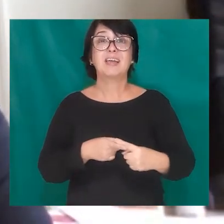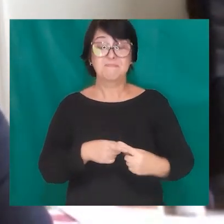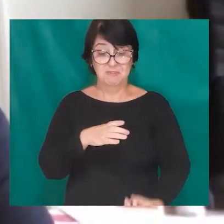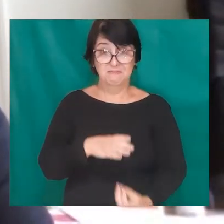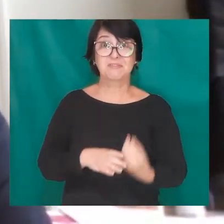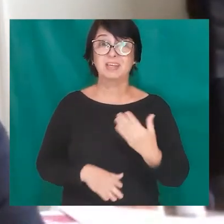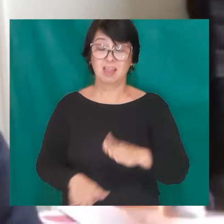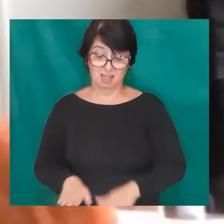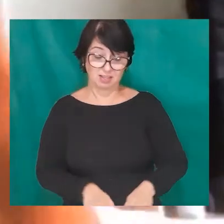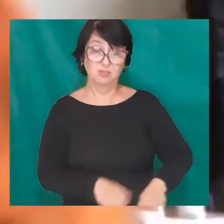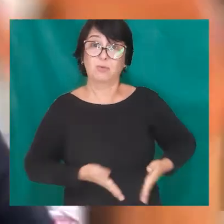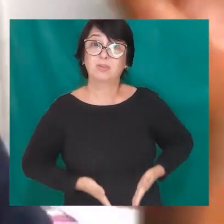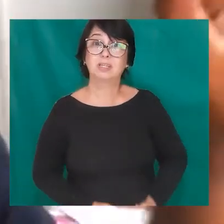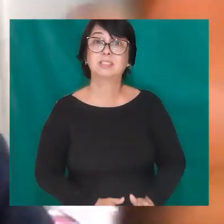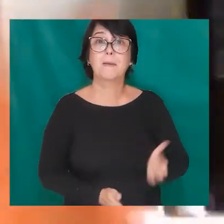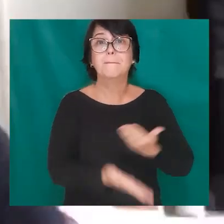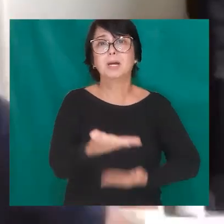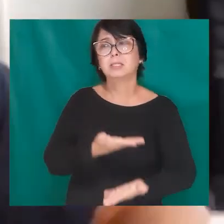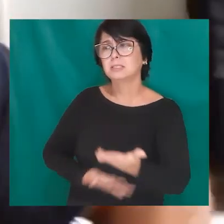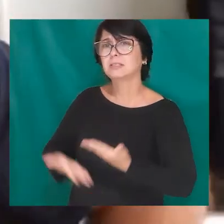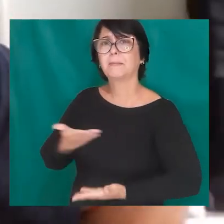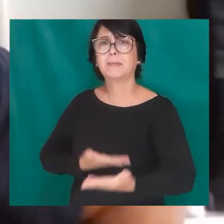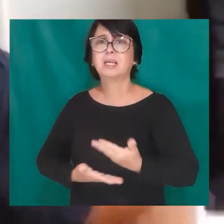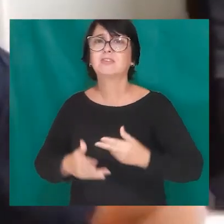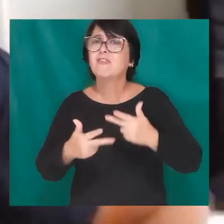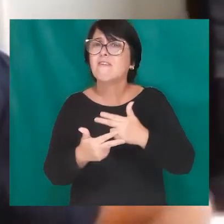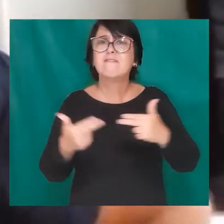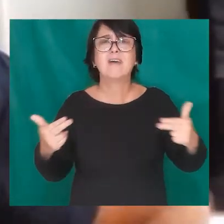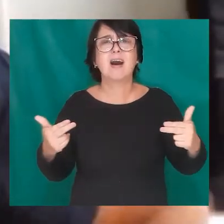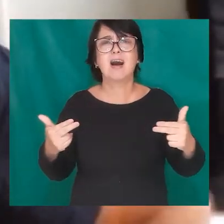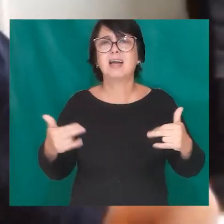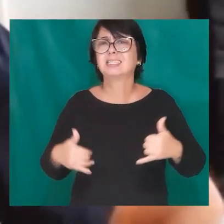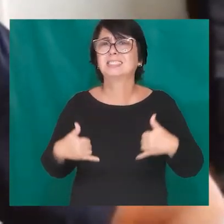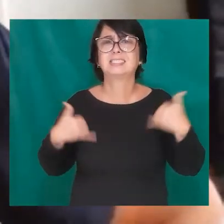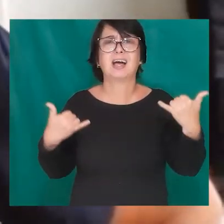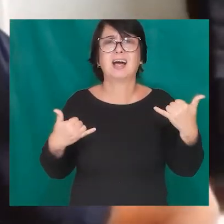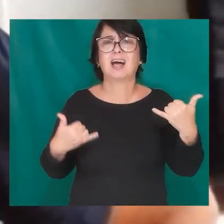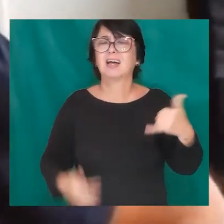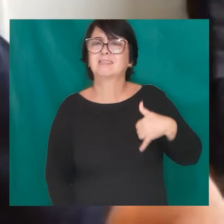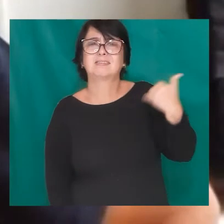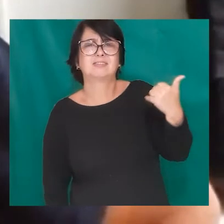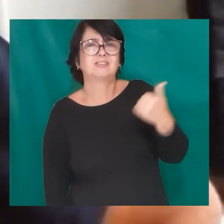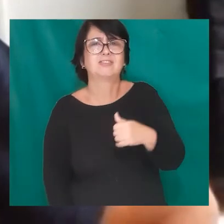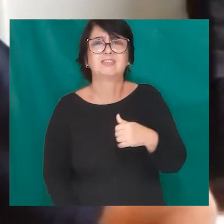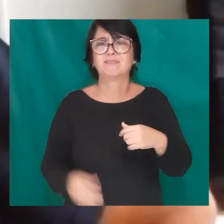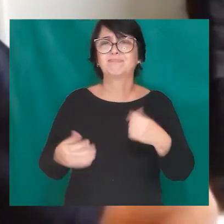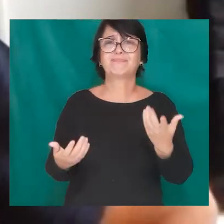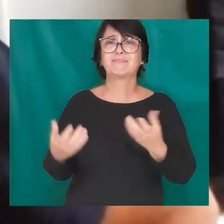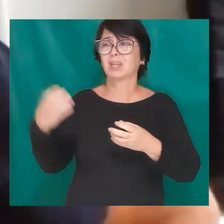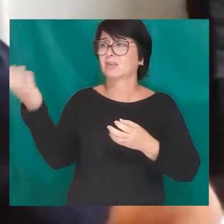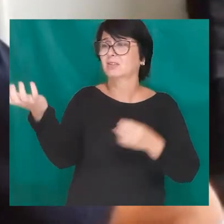como eu falei há pouco tempo, participando de vários estilos, assim, as faixas etárias eu acho que é importante, eu aprendi violino, comecei